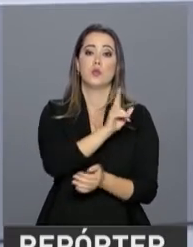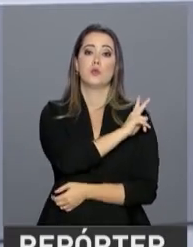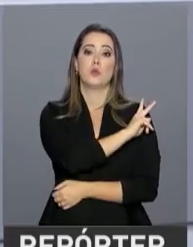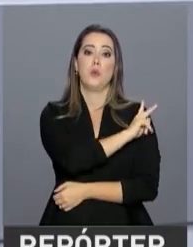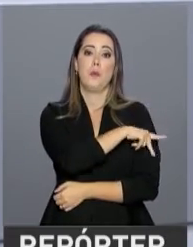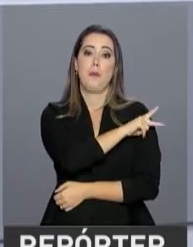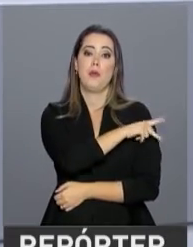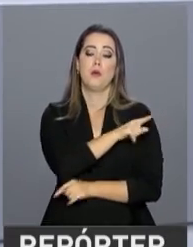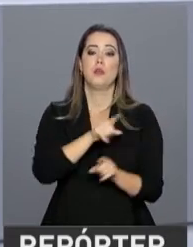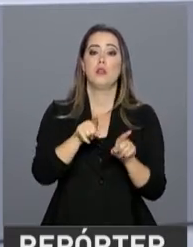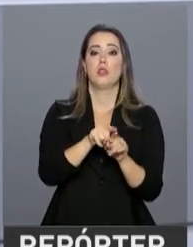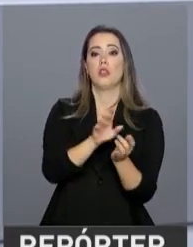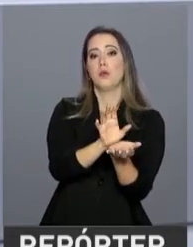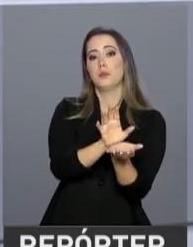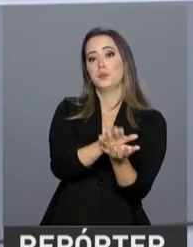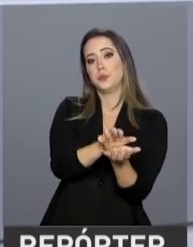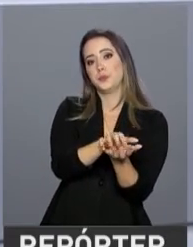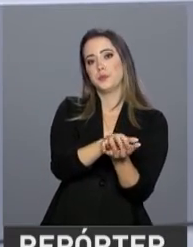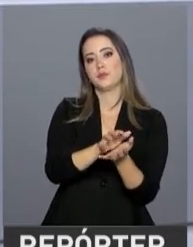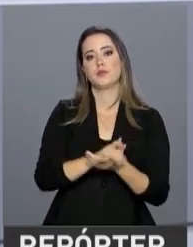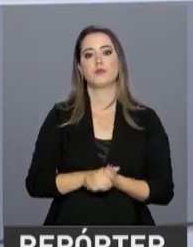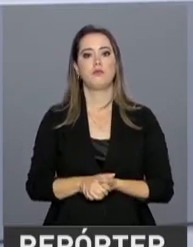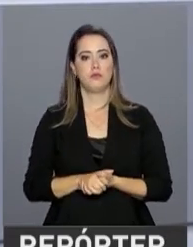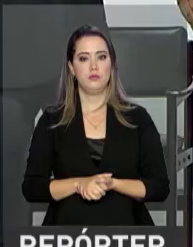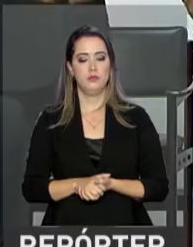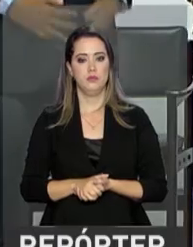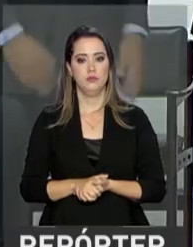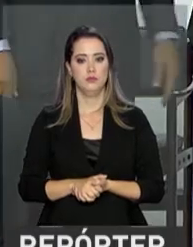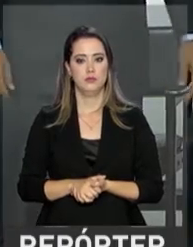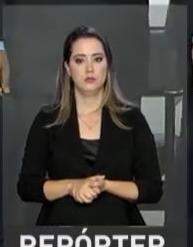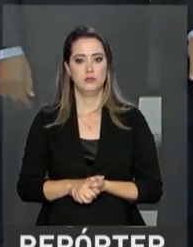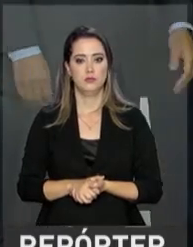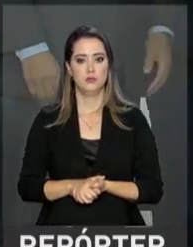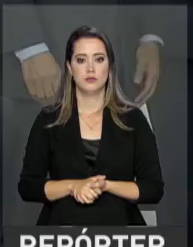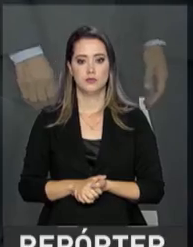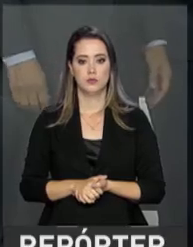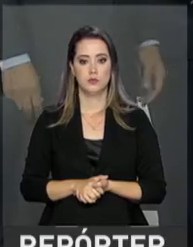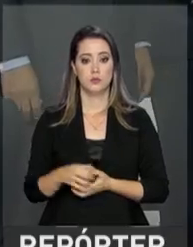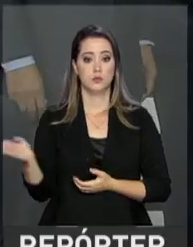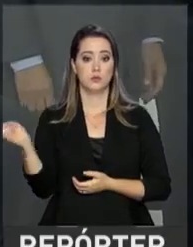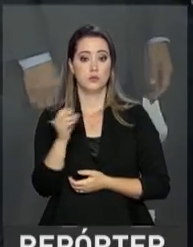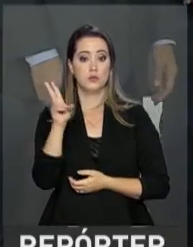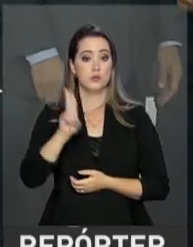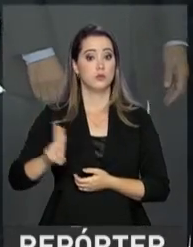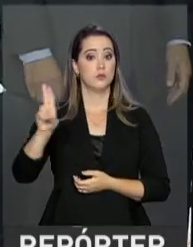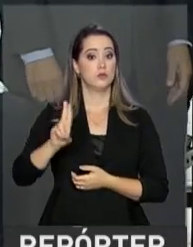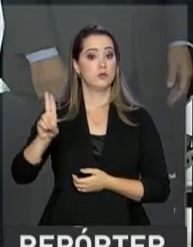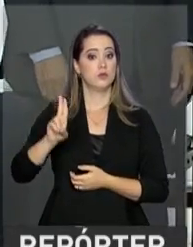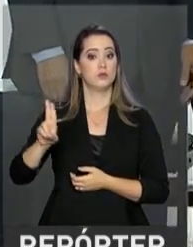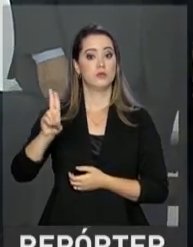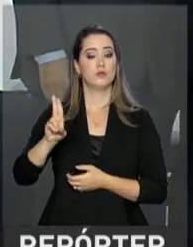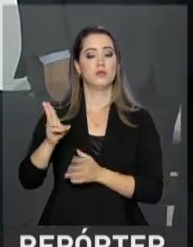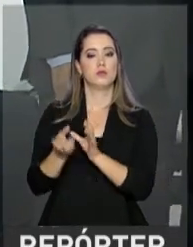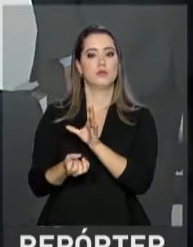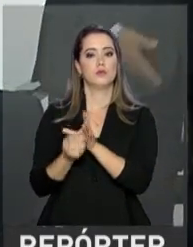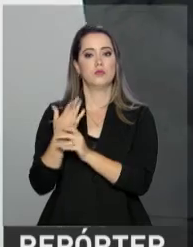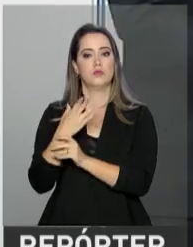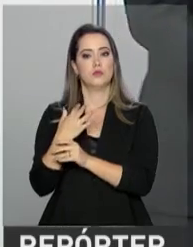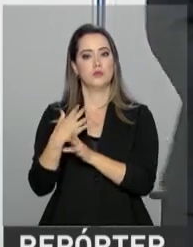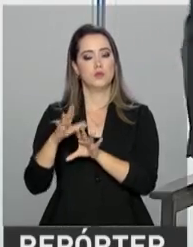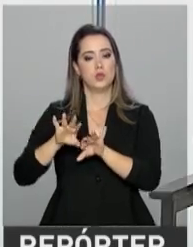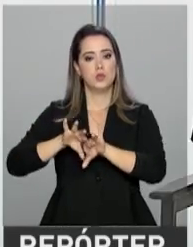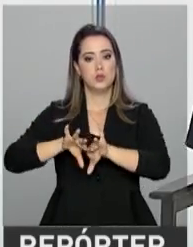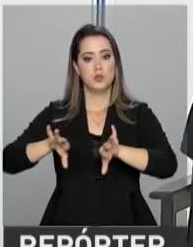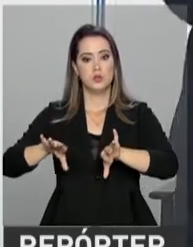no piauí ea do agreste de pernambuco as novas universidades foram criadas a partir do desmembramento